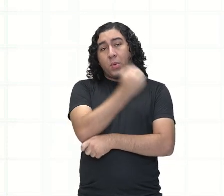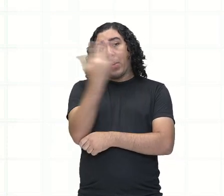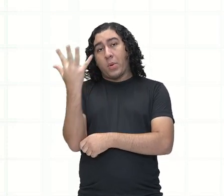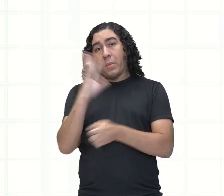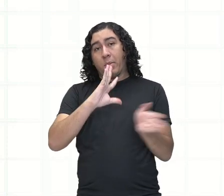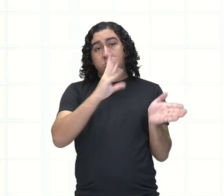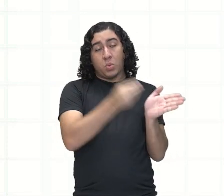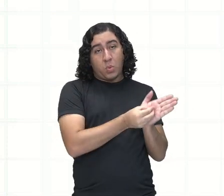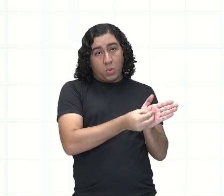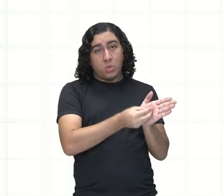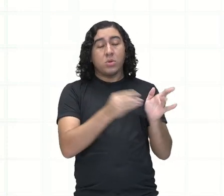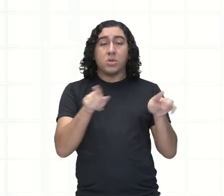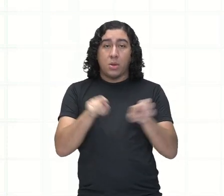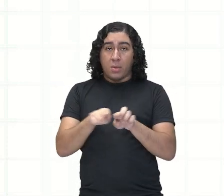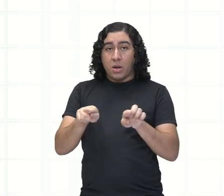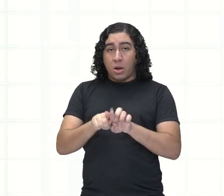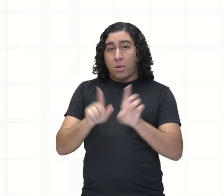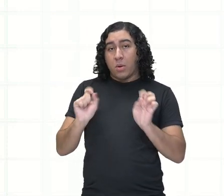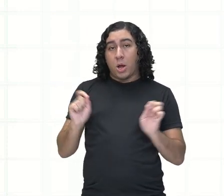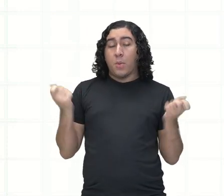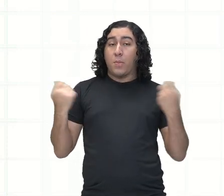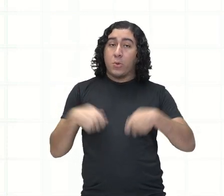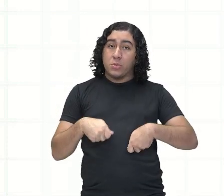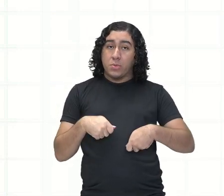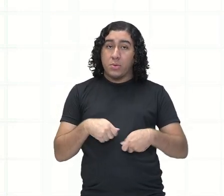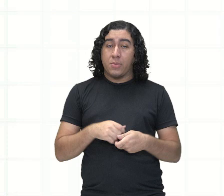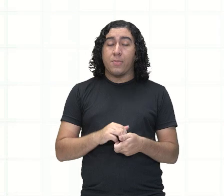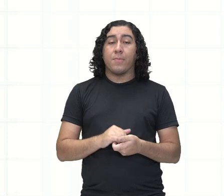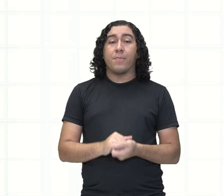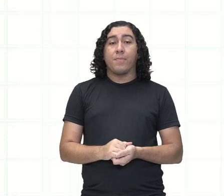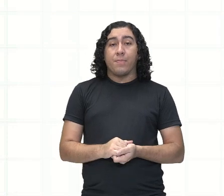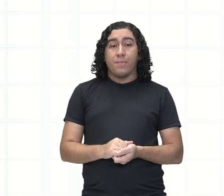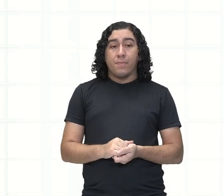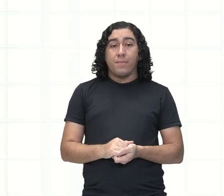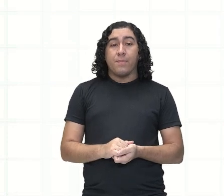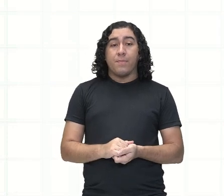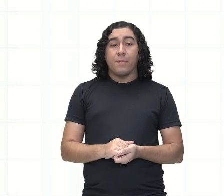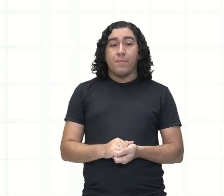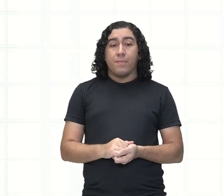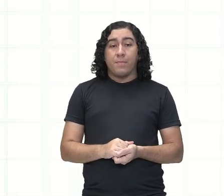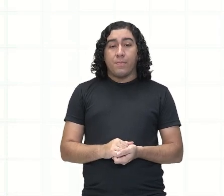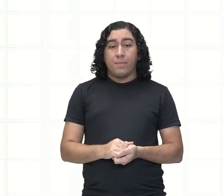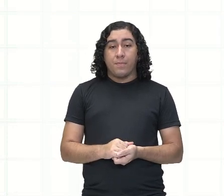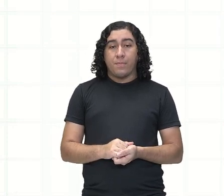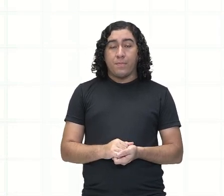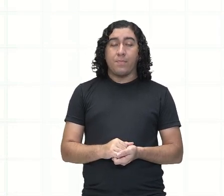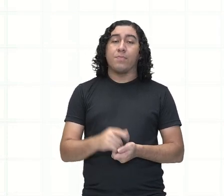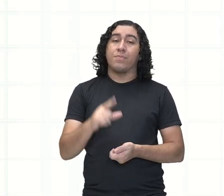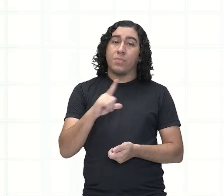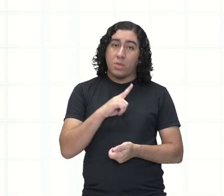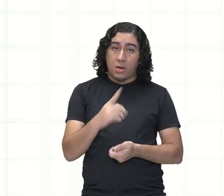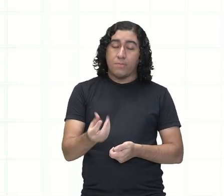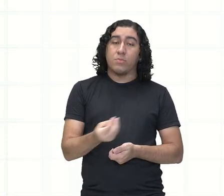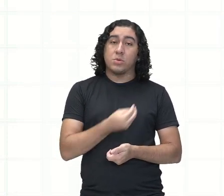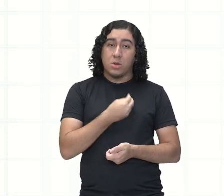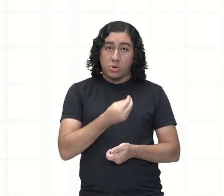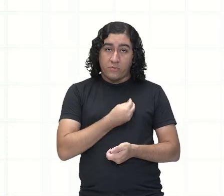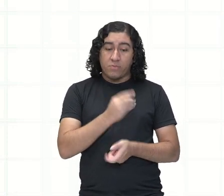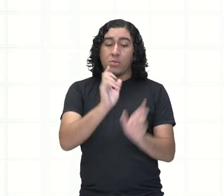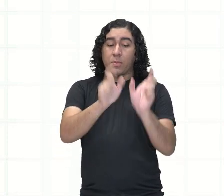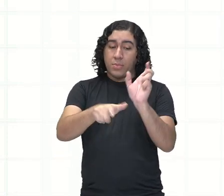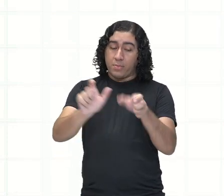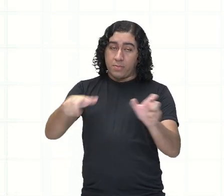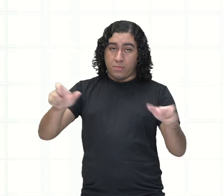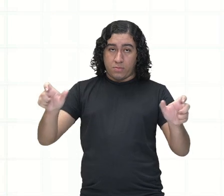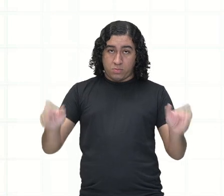Amazônia, eles possuem uma sequência de seres vivos que